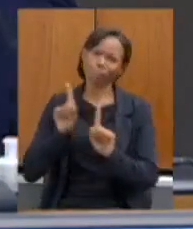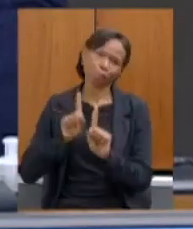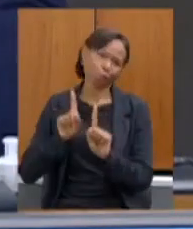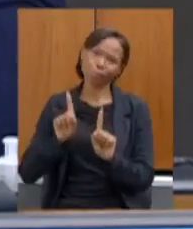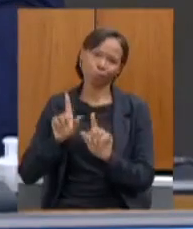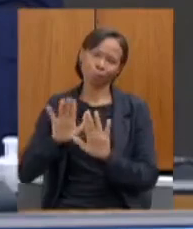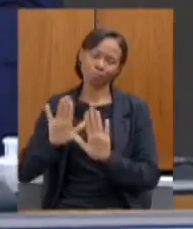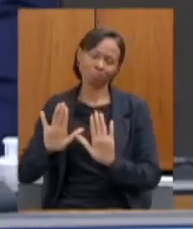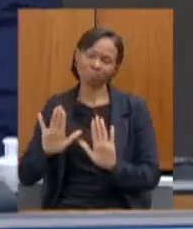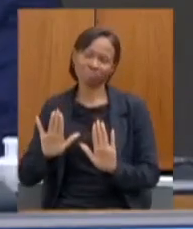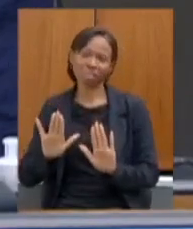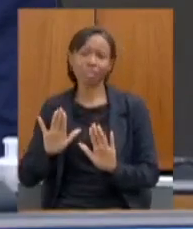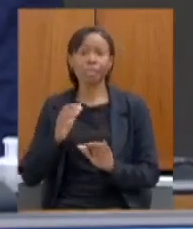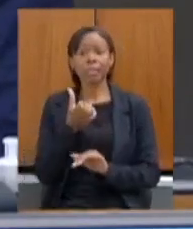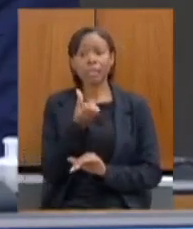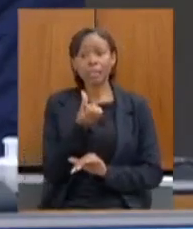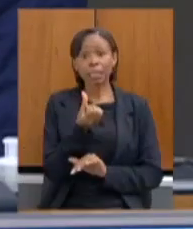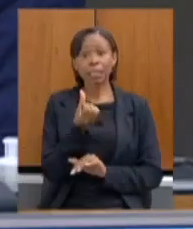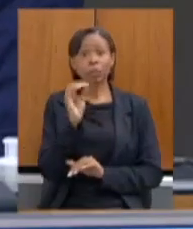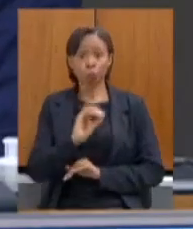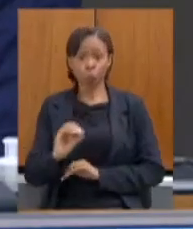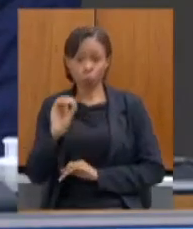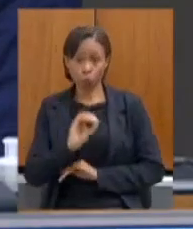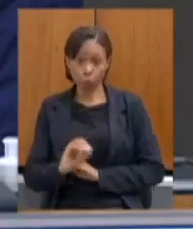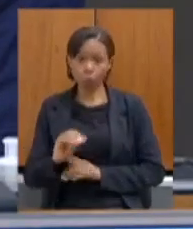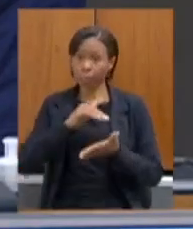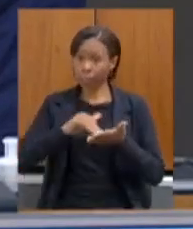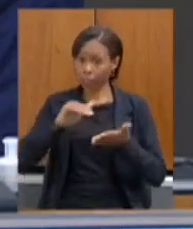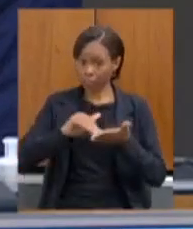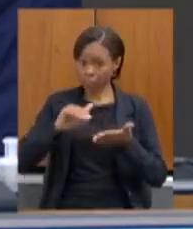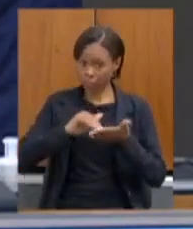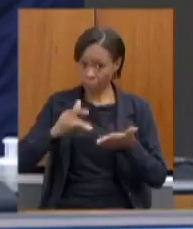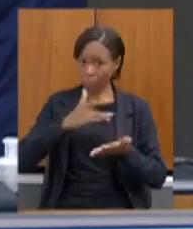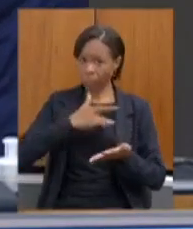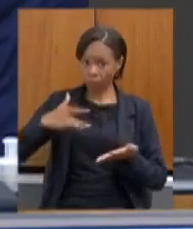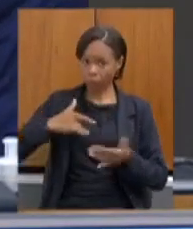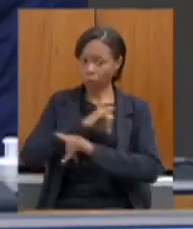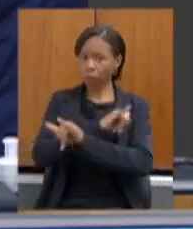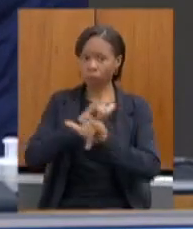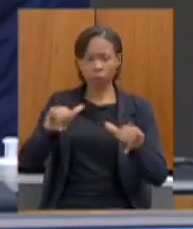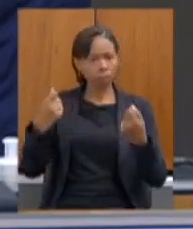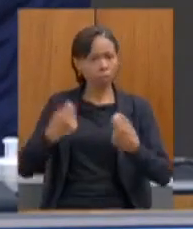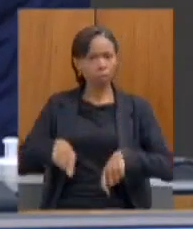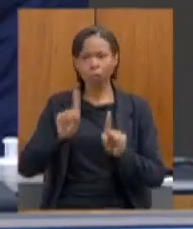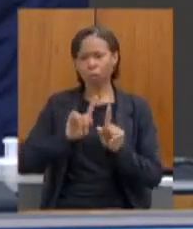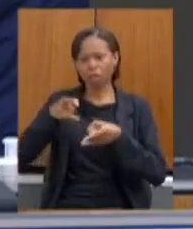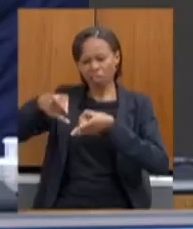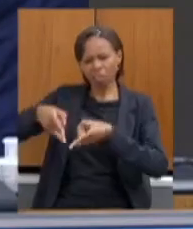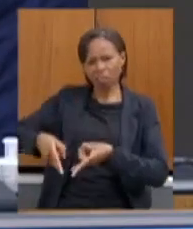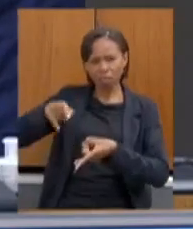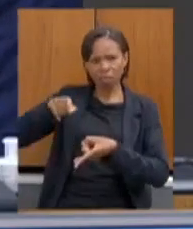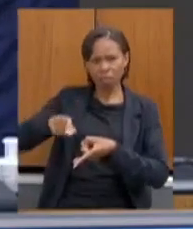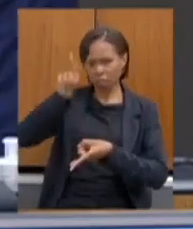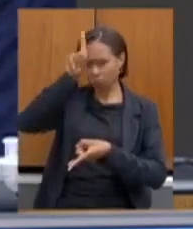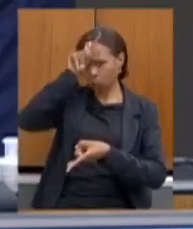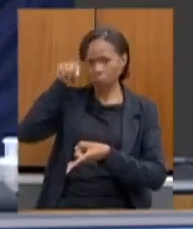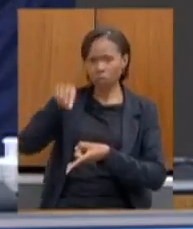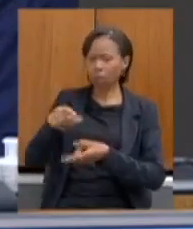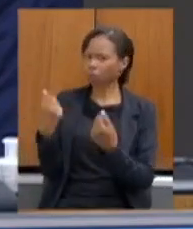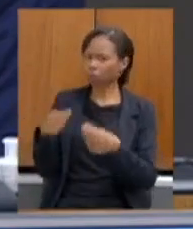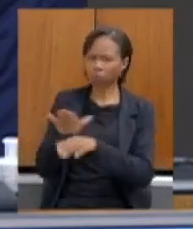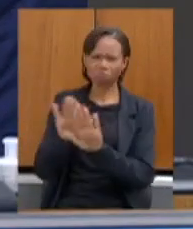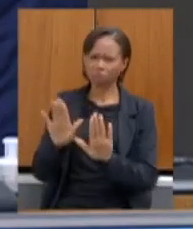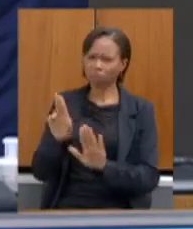6 de 10, a Secretaria de Estado de Saúde informou que não fazia mais necessidade a disponibilização dos leitos previstos do hospital de campanha,